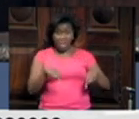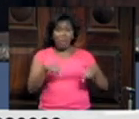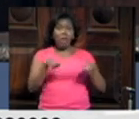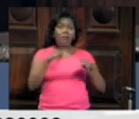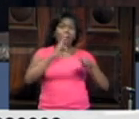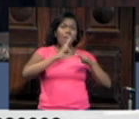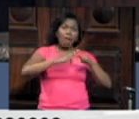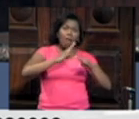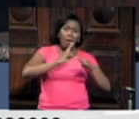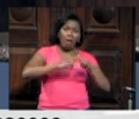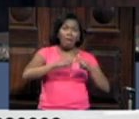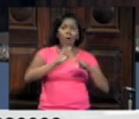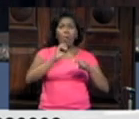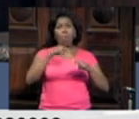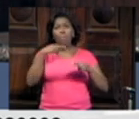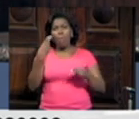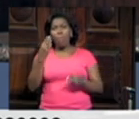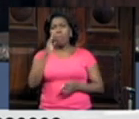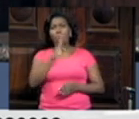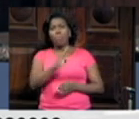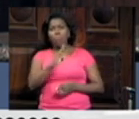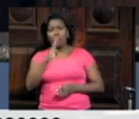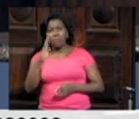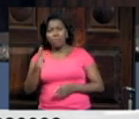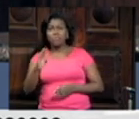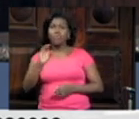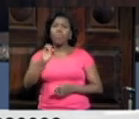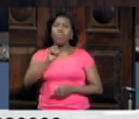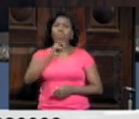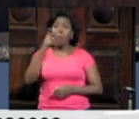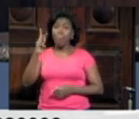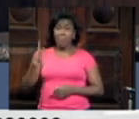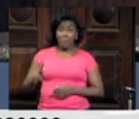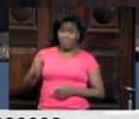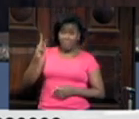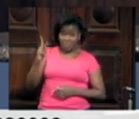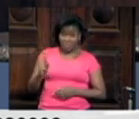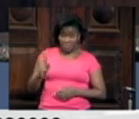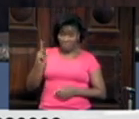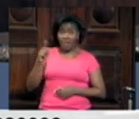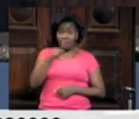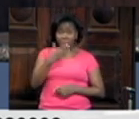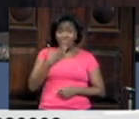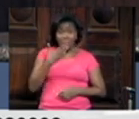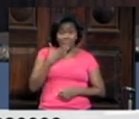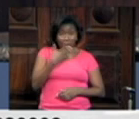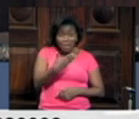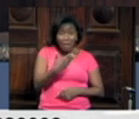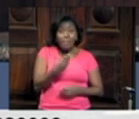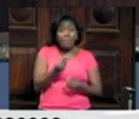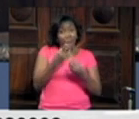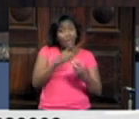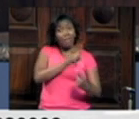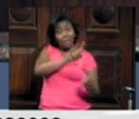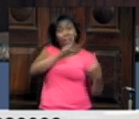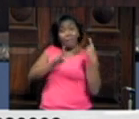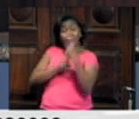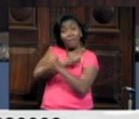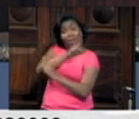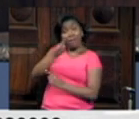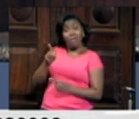Caixa, ou do Banco do Brasil, ou da Petrobras, geralmente é para preencher esses